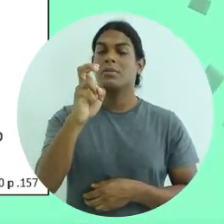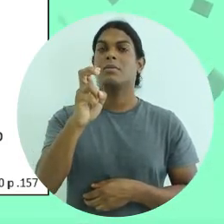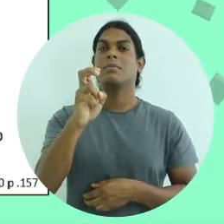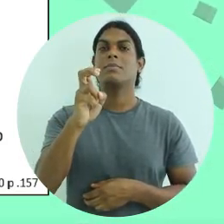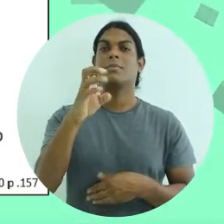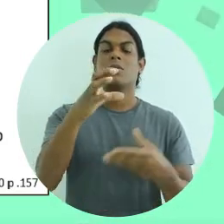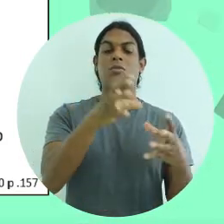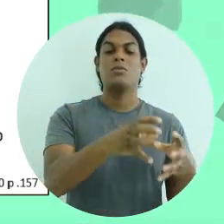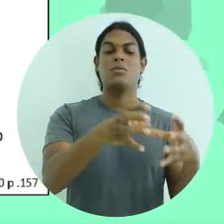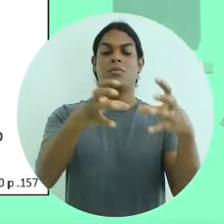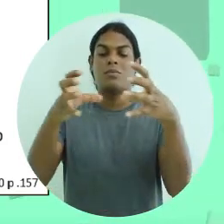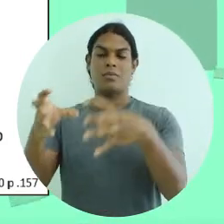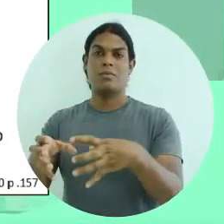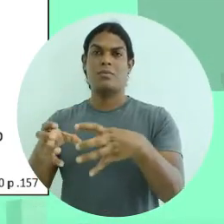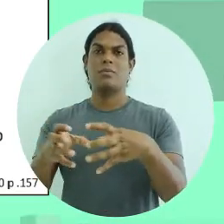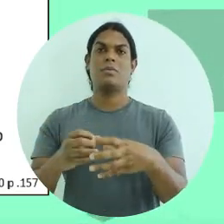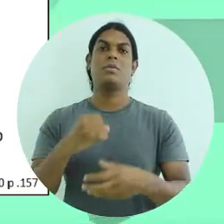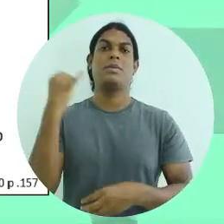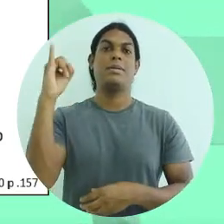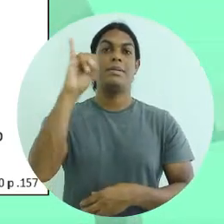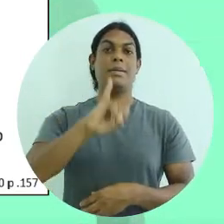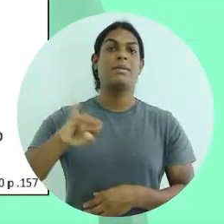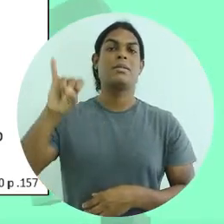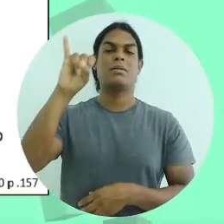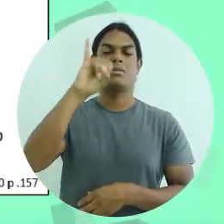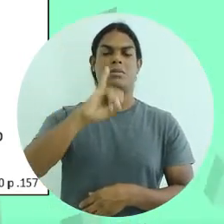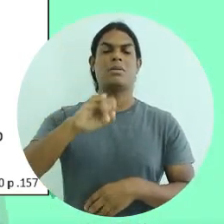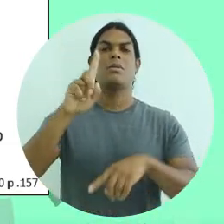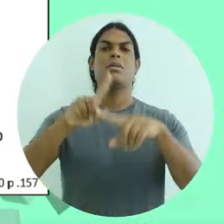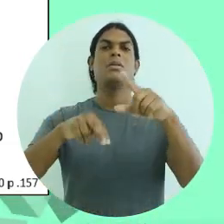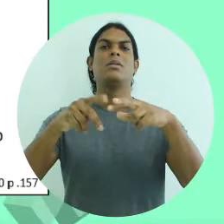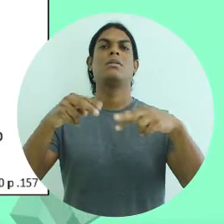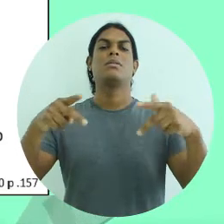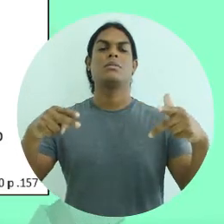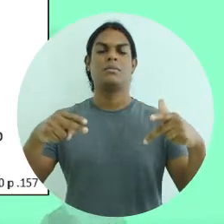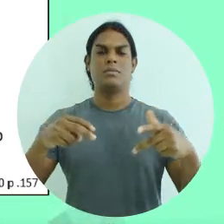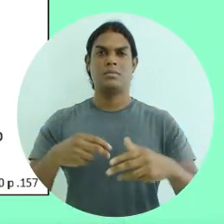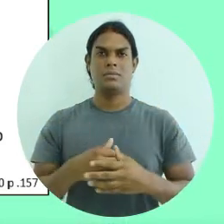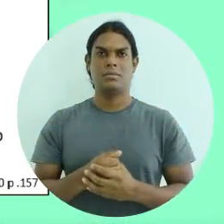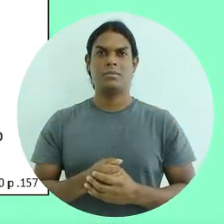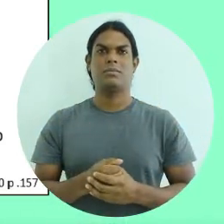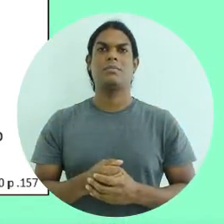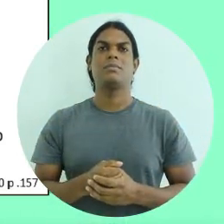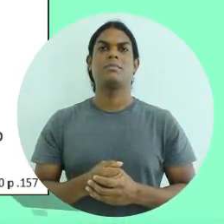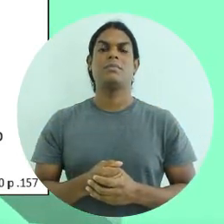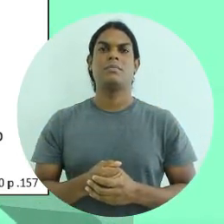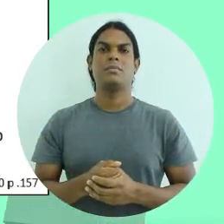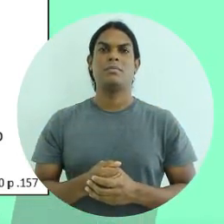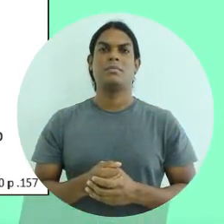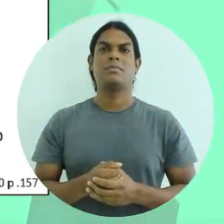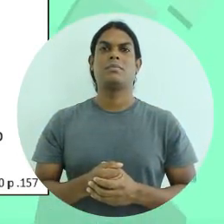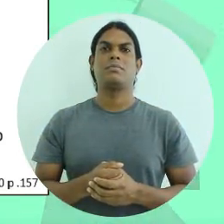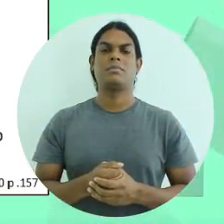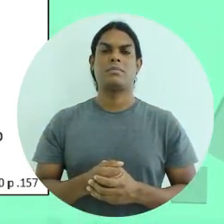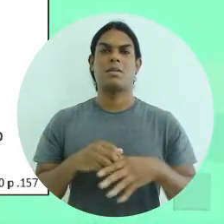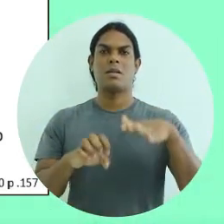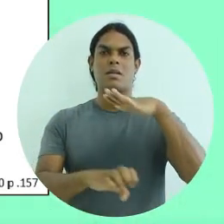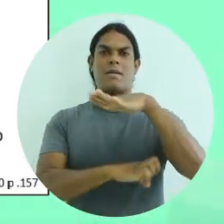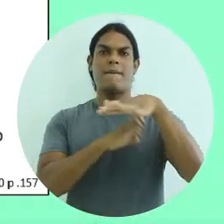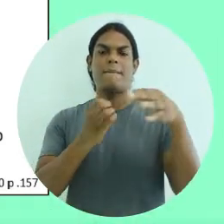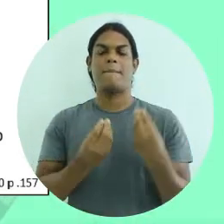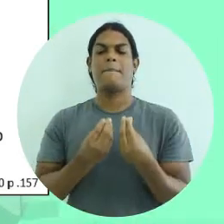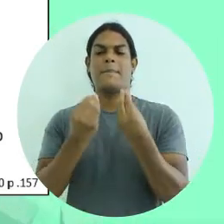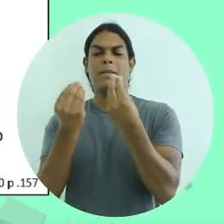o transporte internacional de carga. Então, depois que está tudo prontinho, o exportador entrega a mercadoria, né? Independente